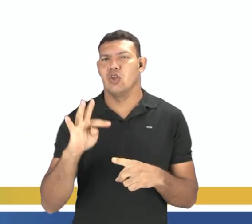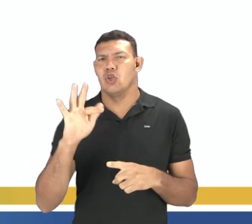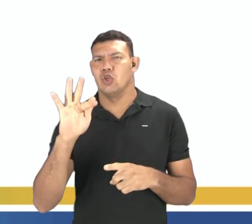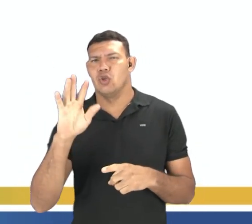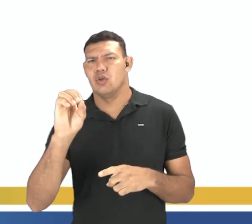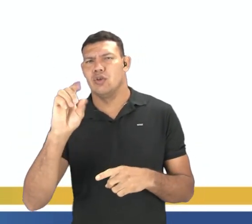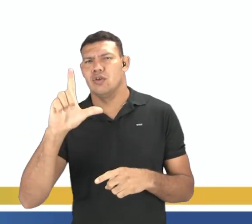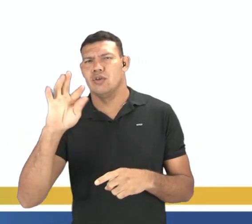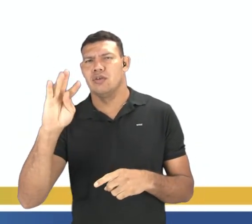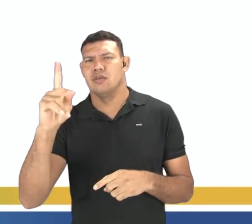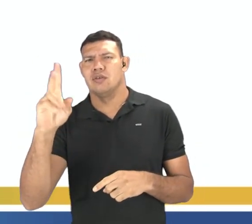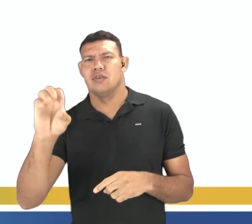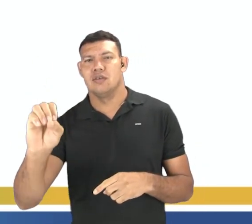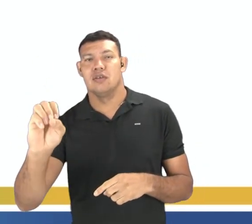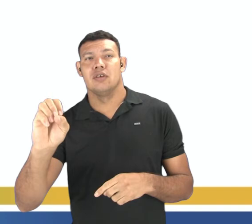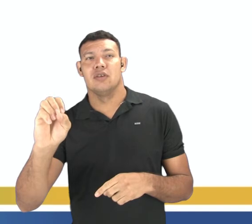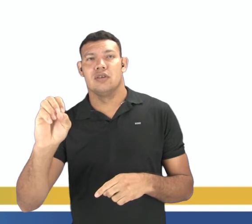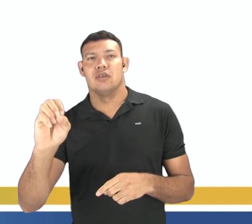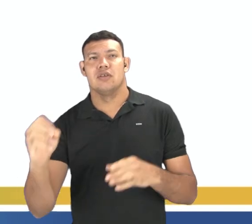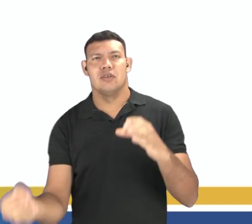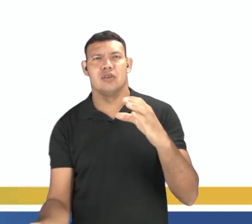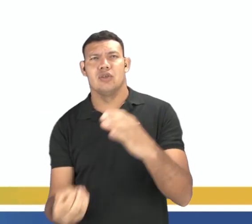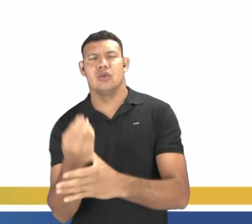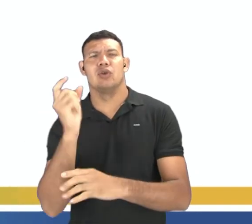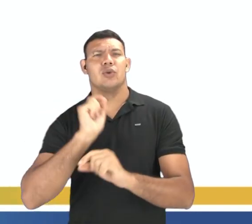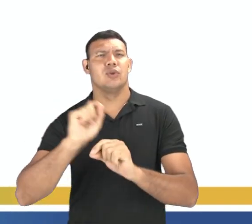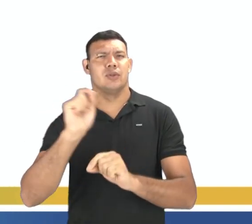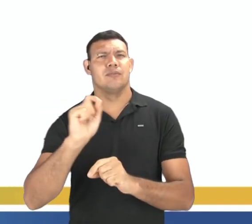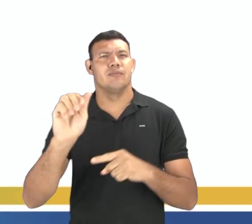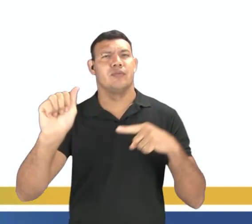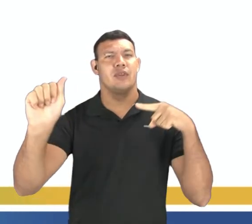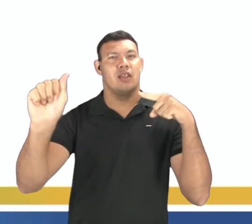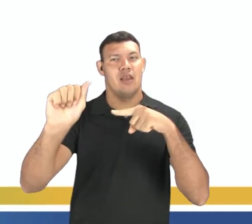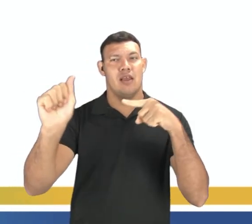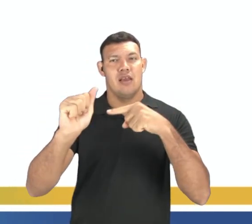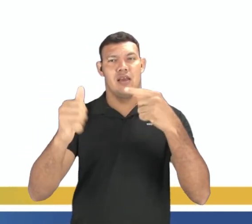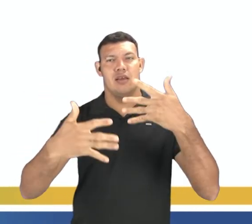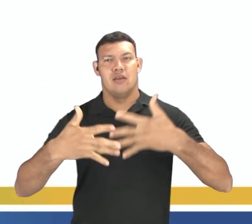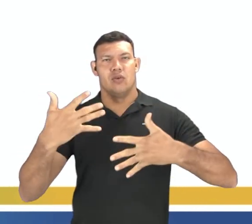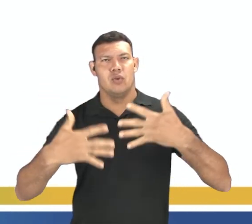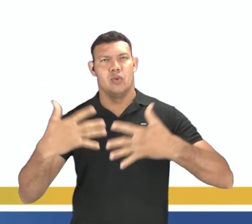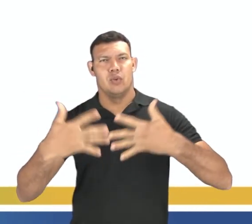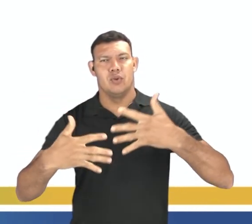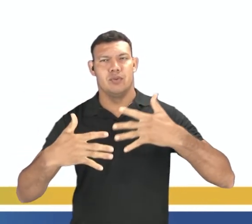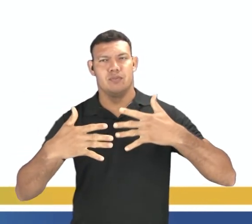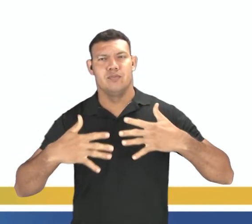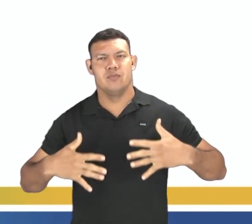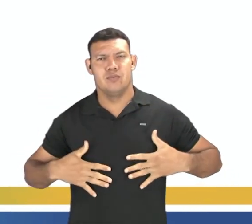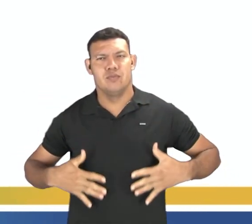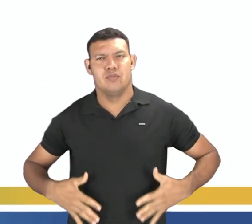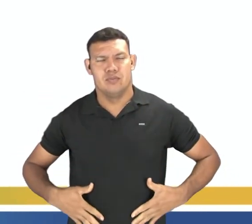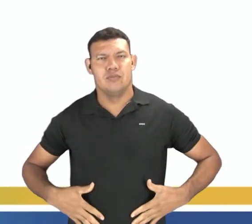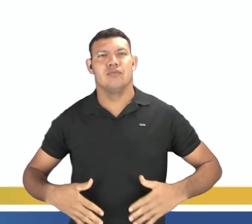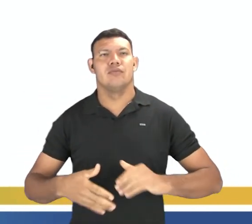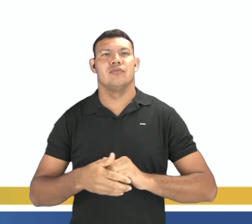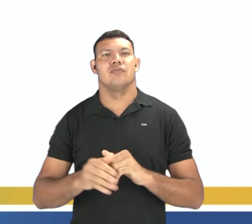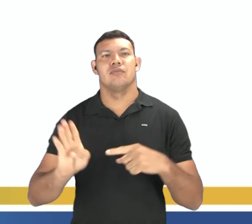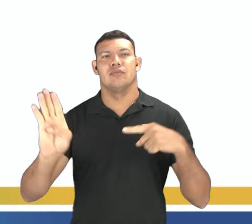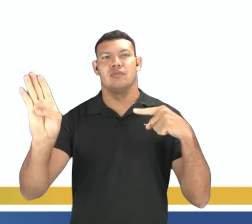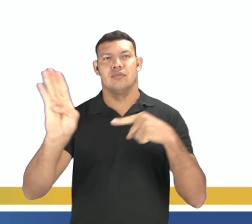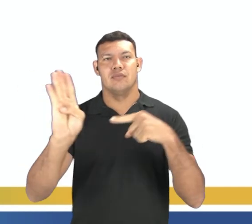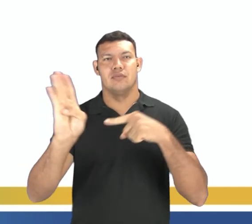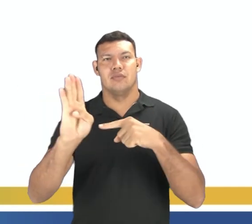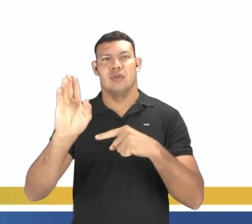darão origem. Letra A, aos tecidos e órgãos. Letra B, aos blastômeros.